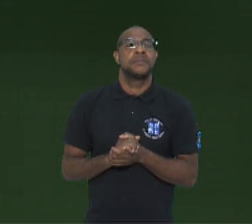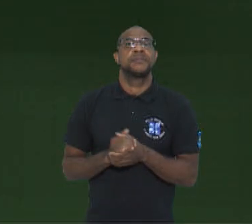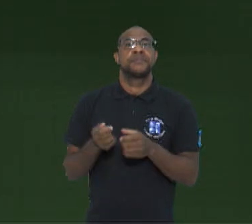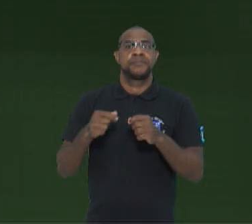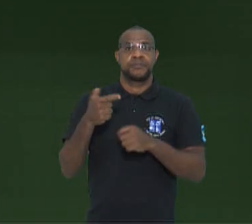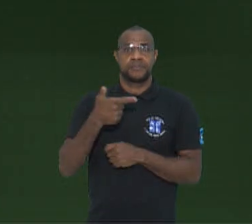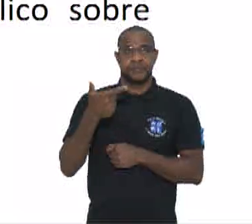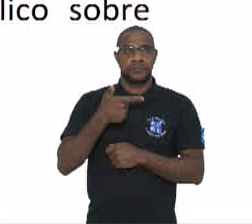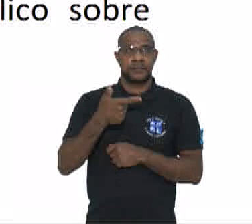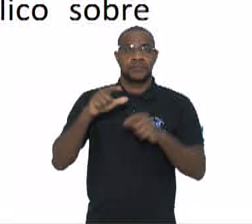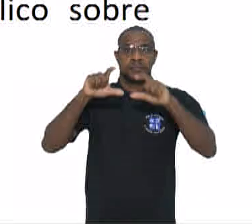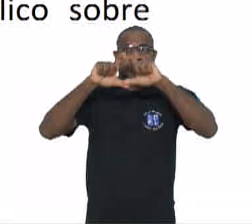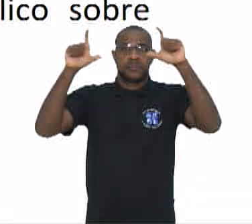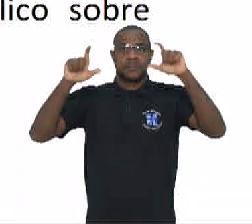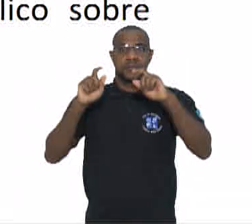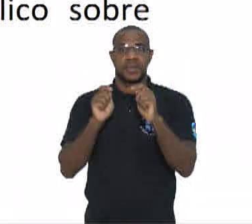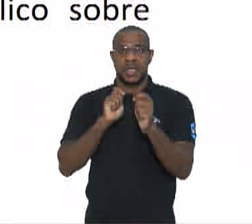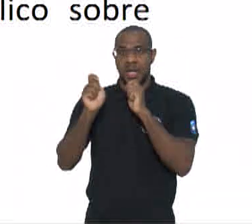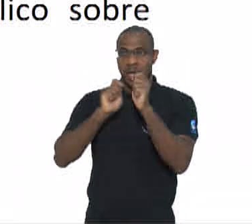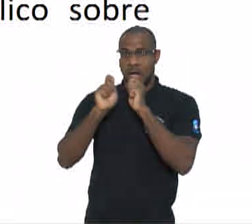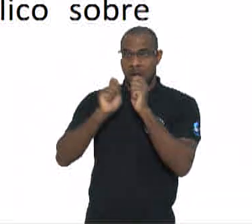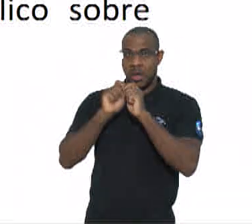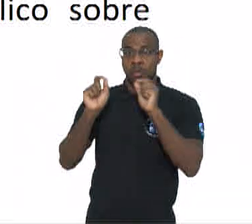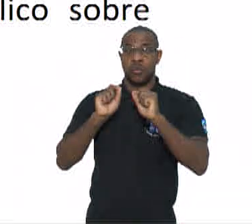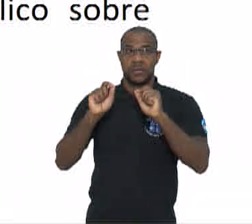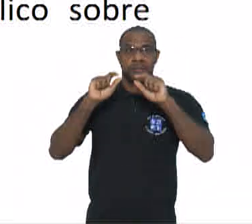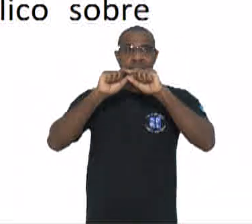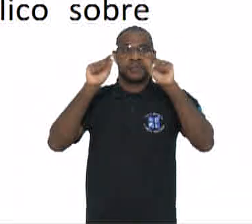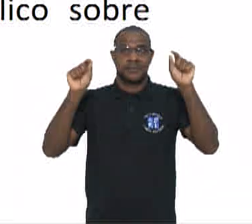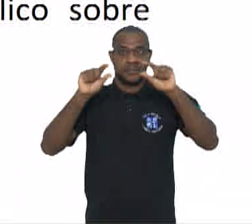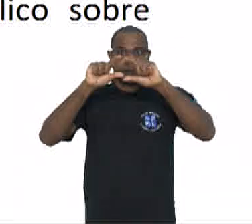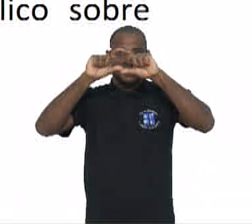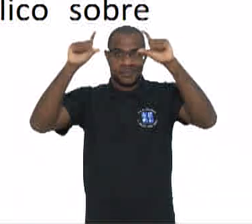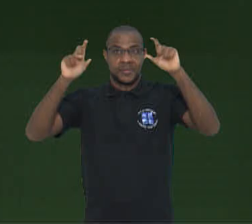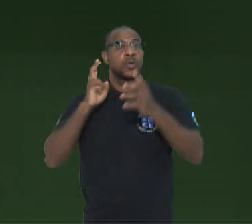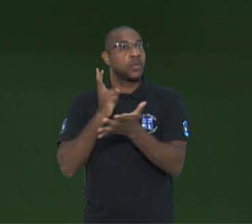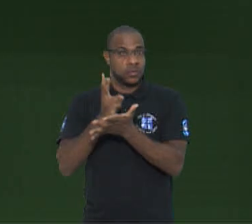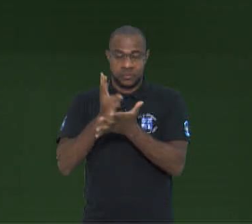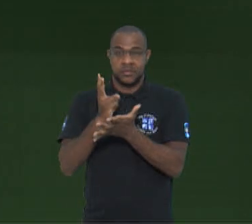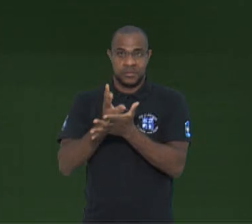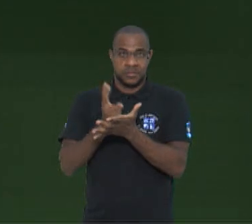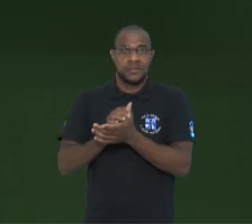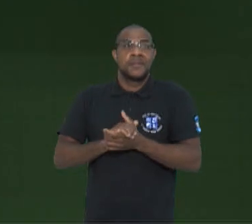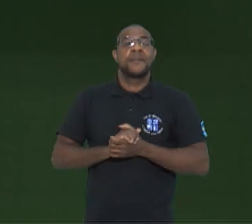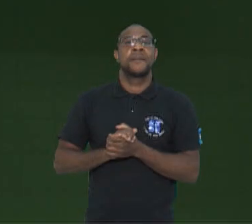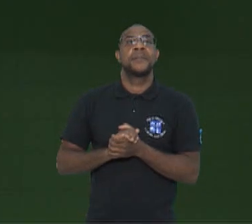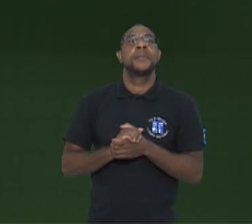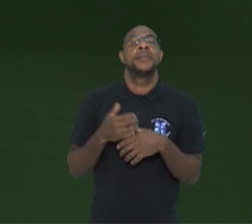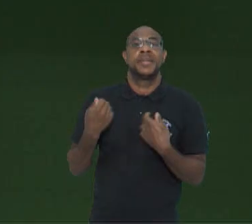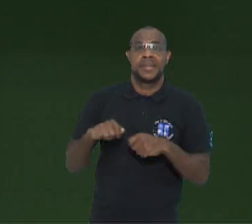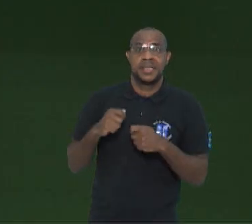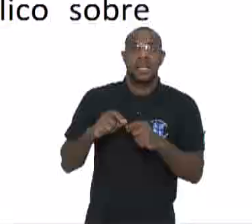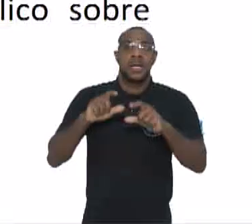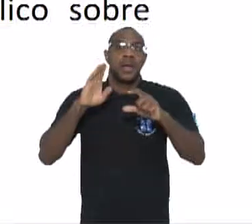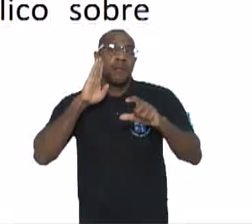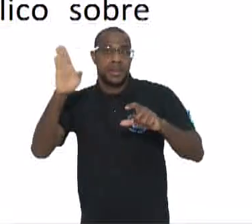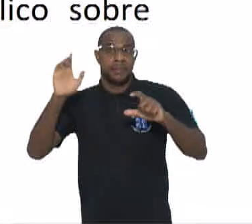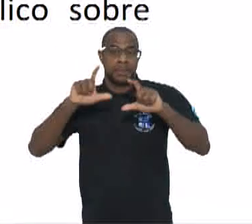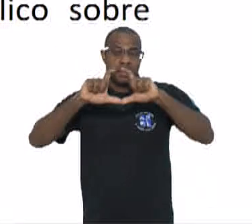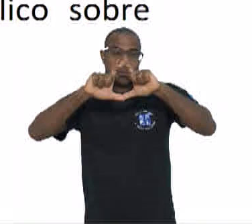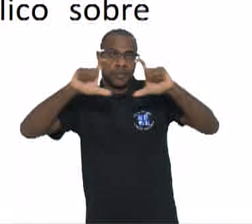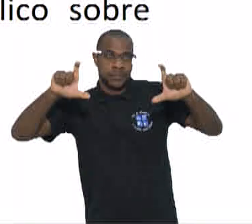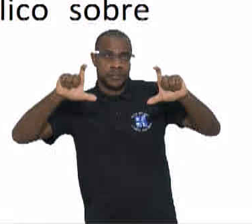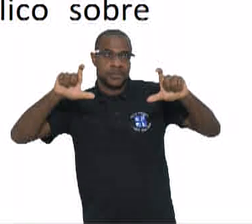Segunda questão, de acordo com a manchete da reportagem ainda, né? Então, de novo, nós vamos ler e marcar as principais ideias. O